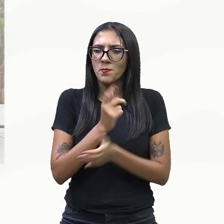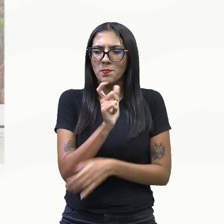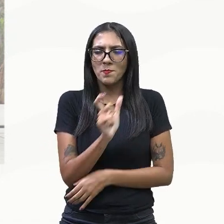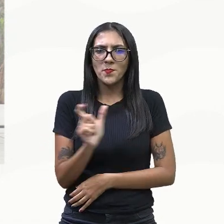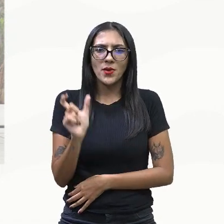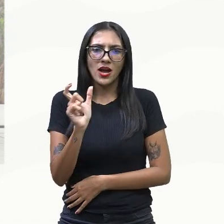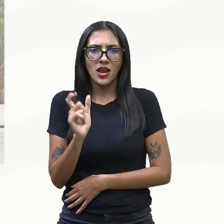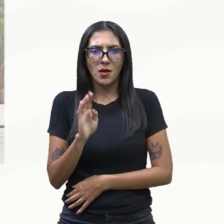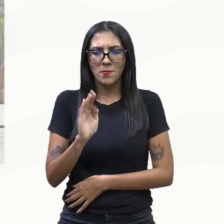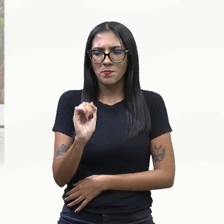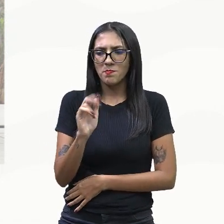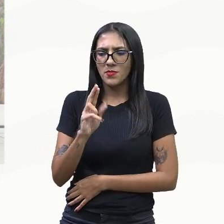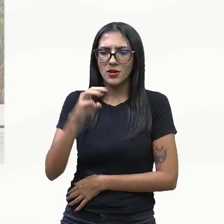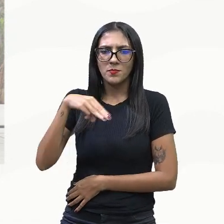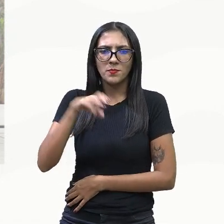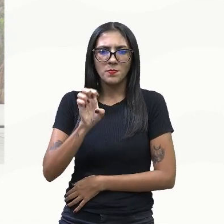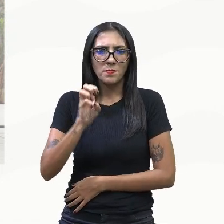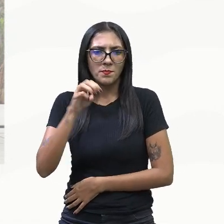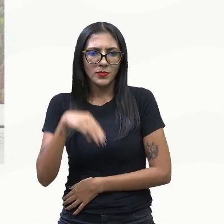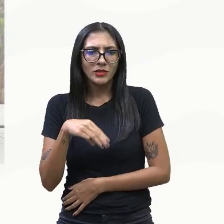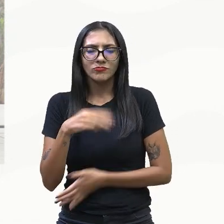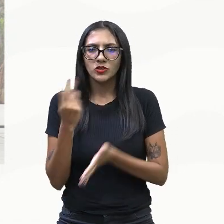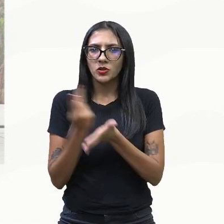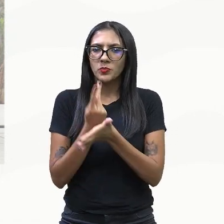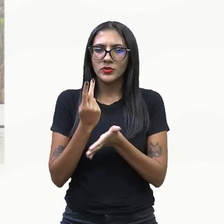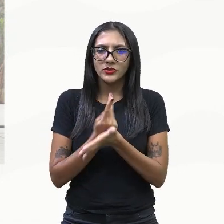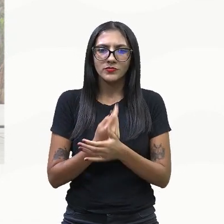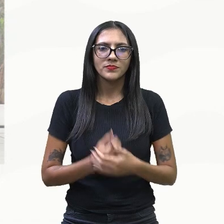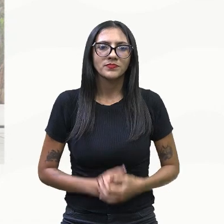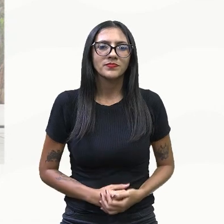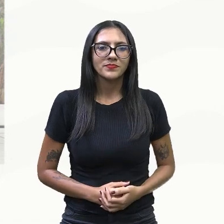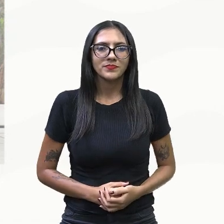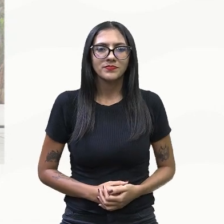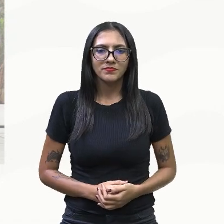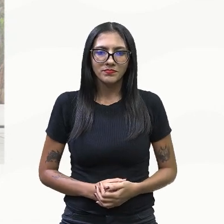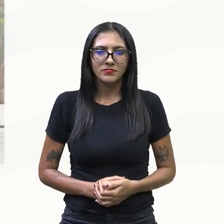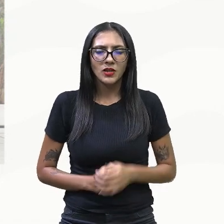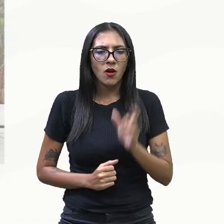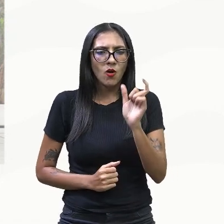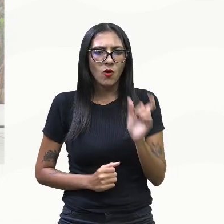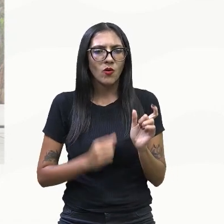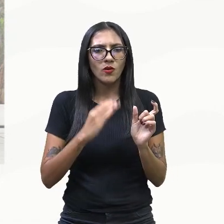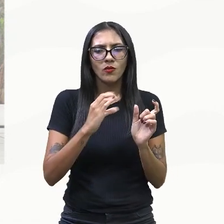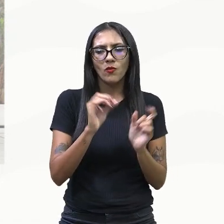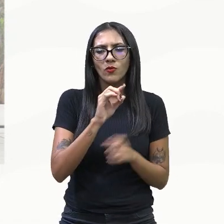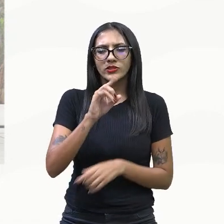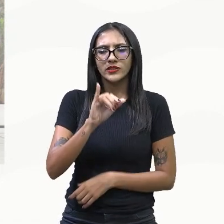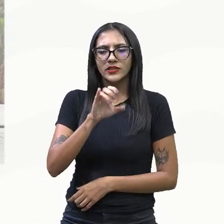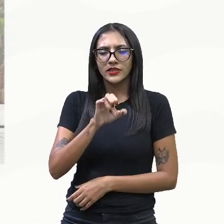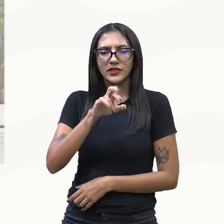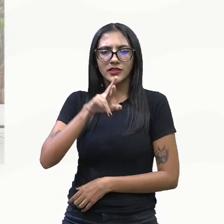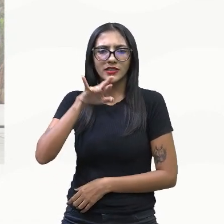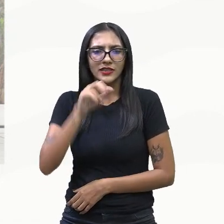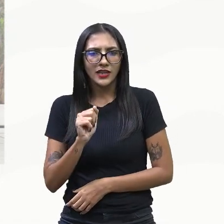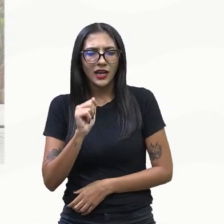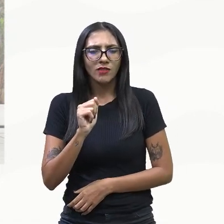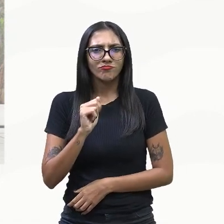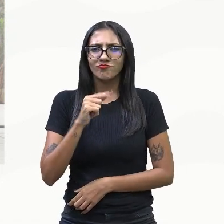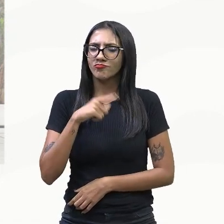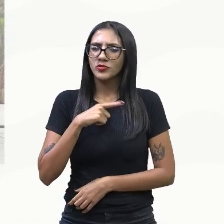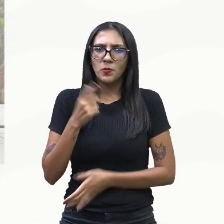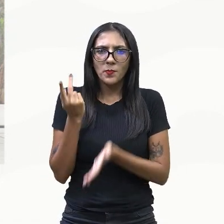creio. Tá errado e muito. Tá escrito. Tá errado. E vamos ver isso. Cozieira. Cozieira, em vez de ser